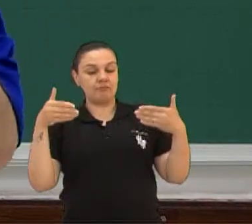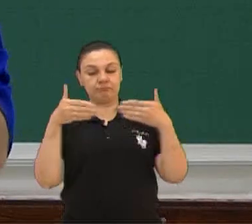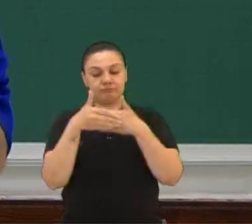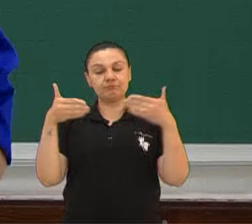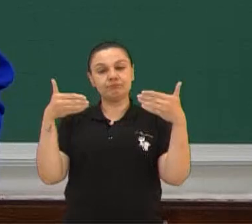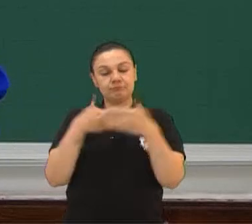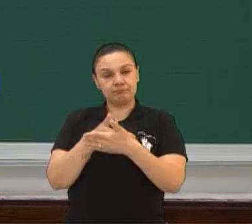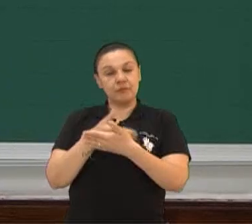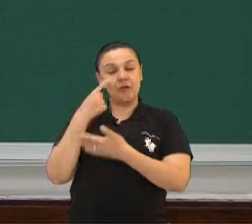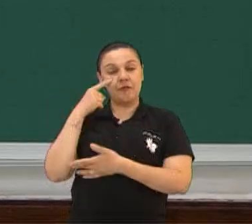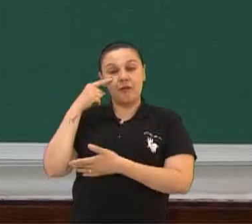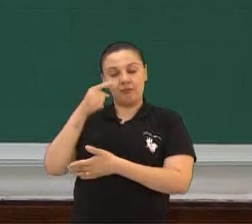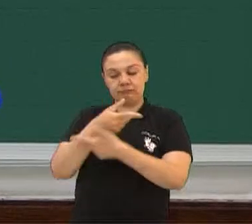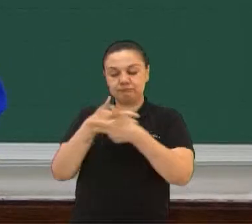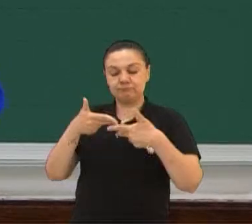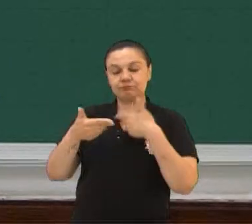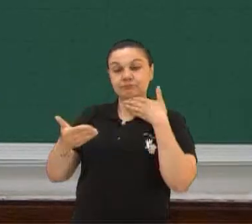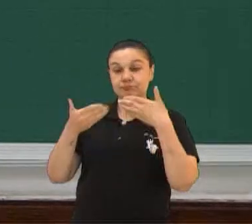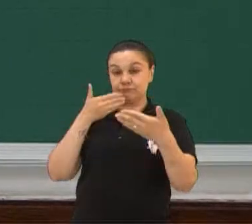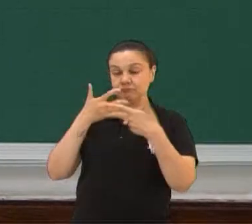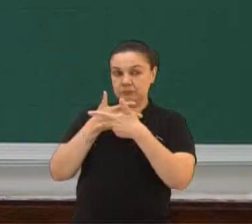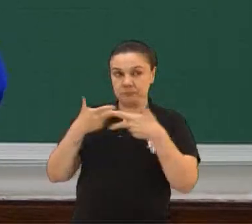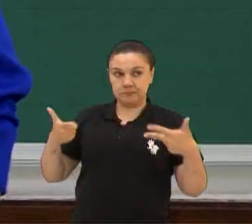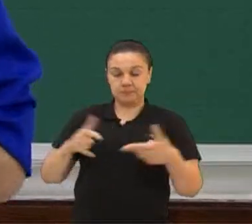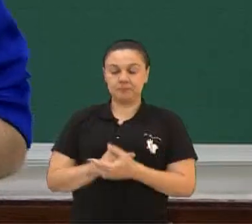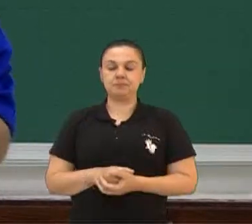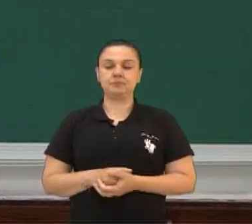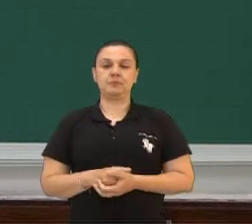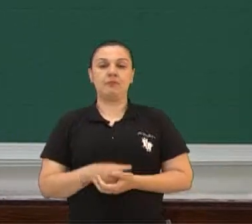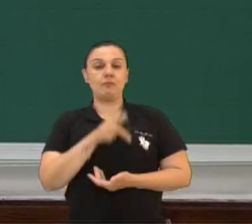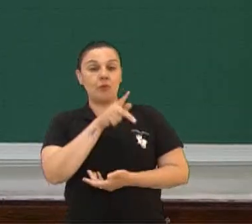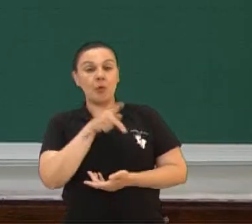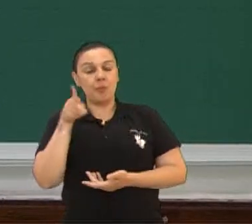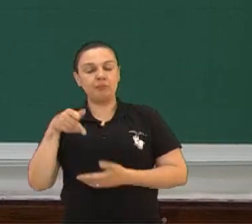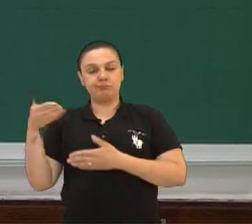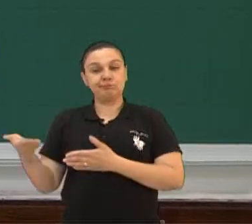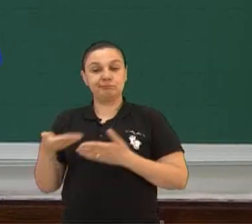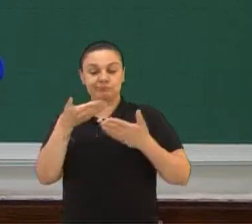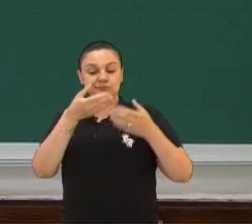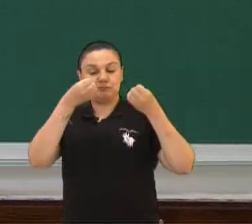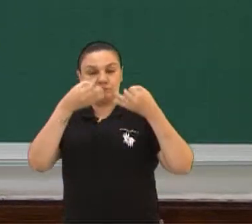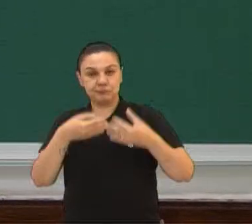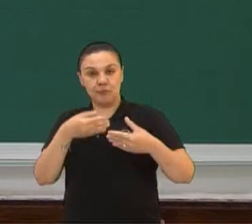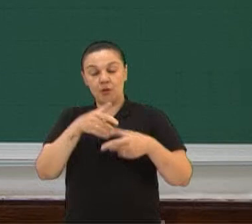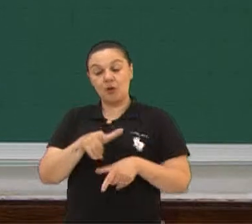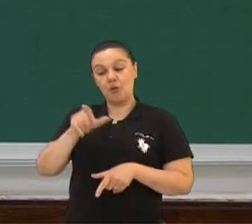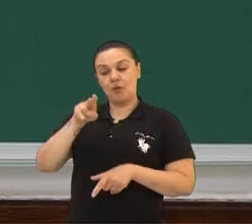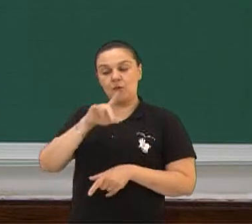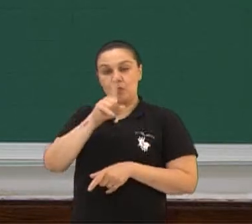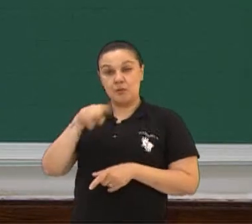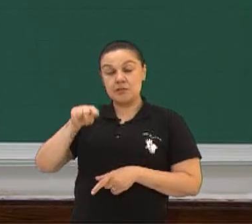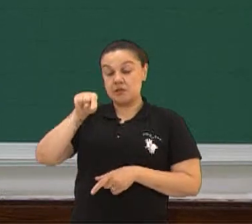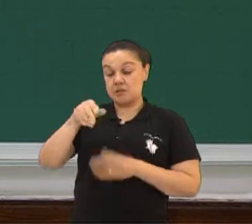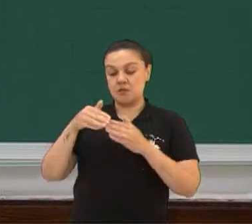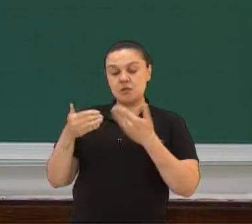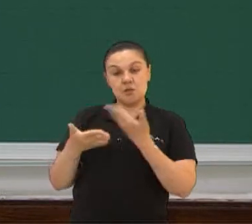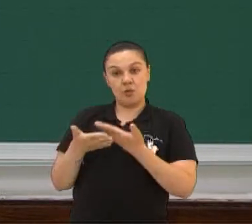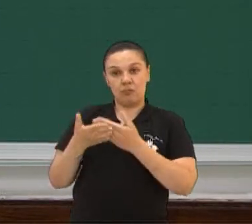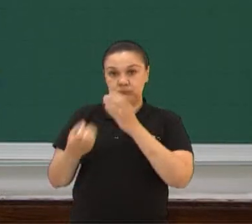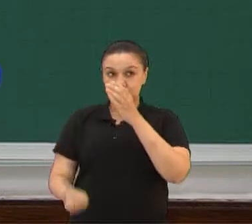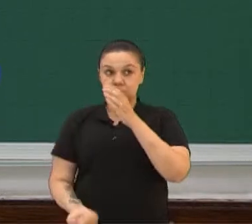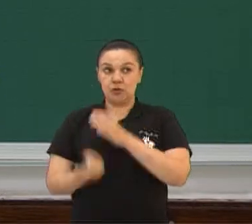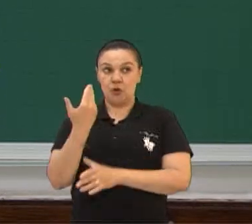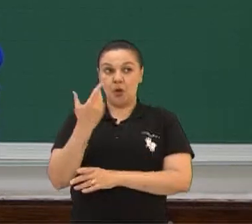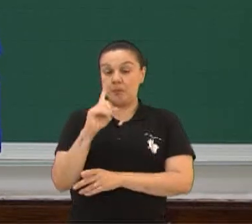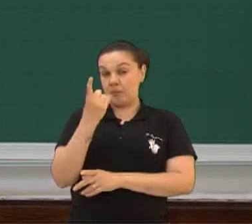vai ler o slide, vai comentar algumas coisas apenas. Como o professor Luiz acabou de lembrar a gente aqui, a Escola de Frankfurt surge aí